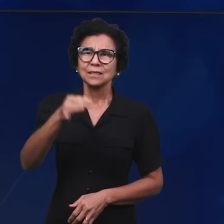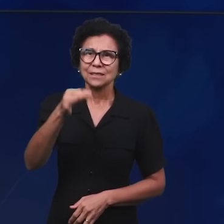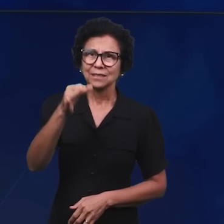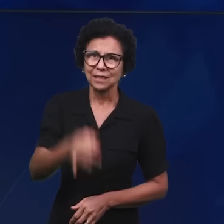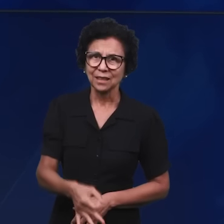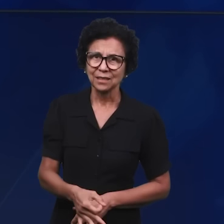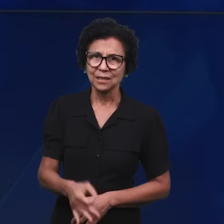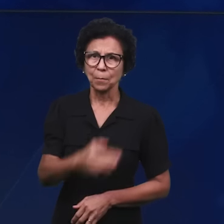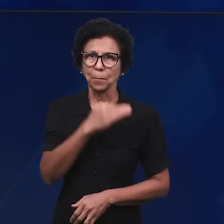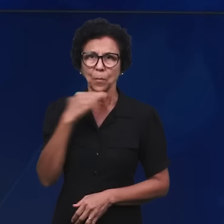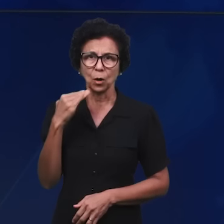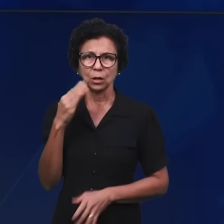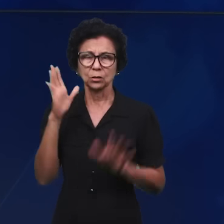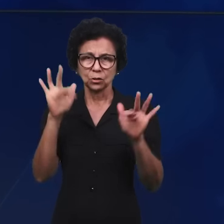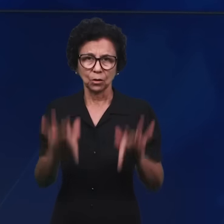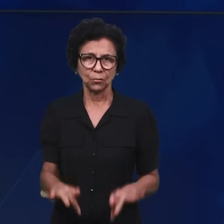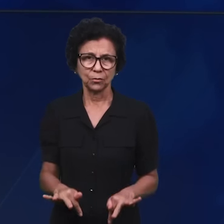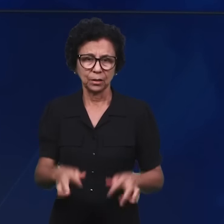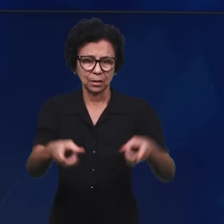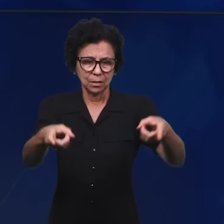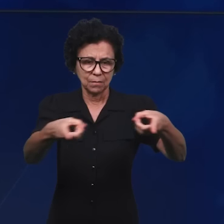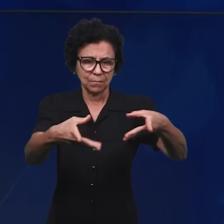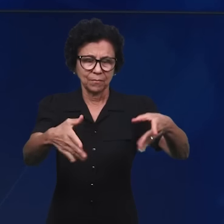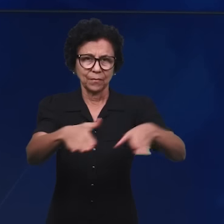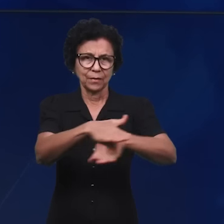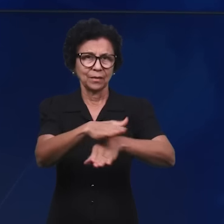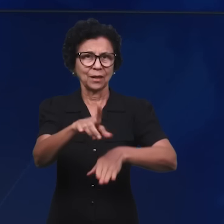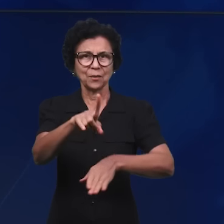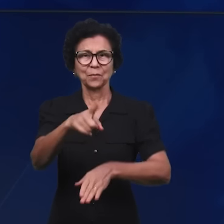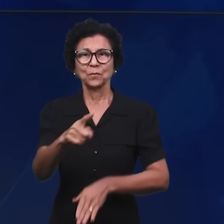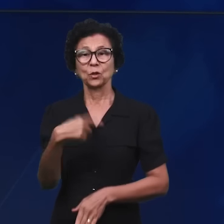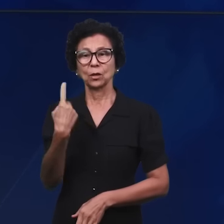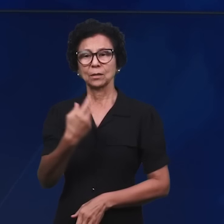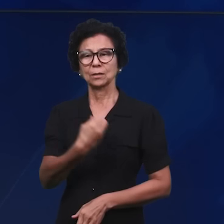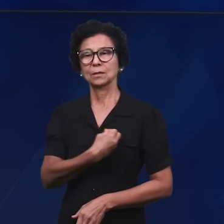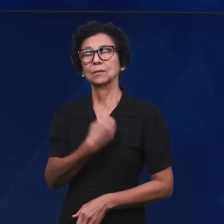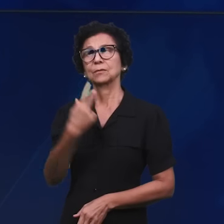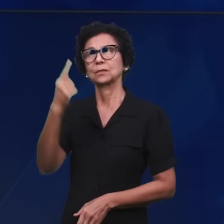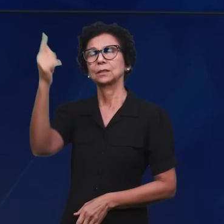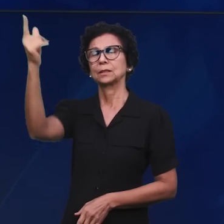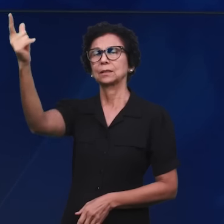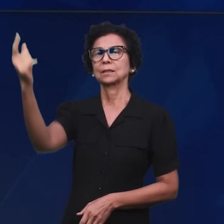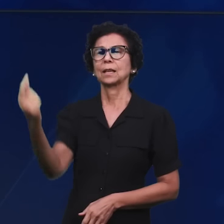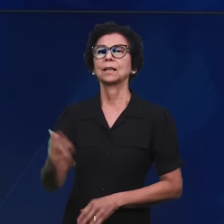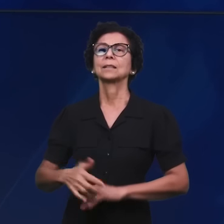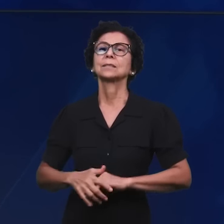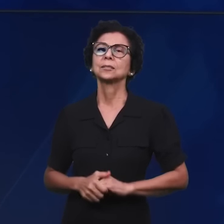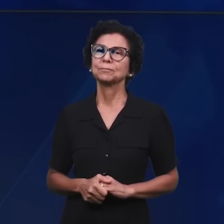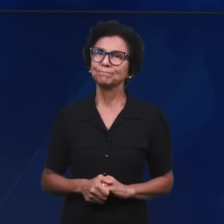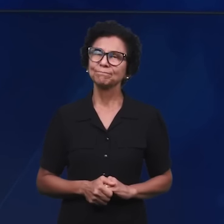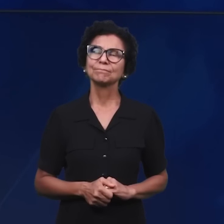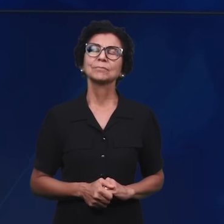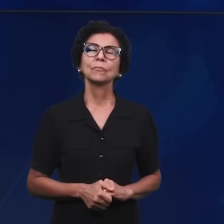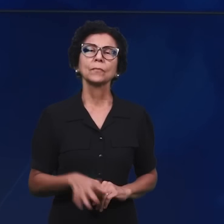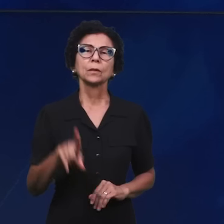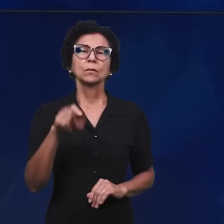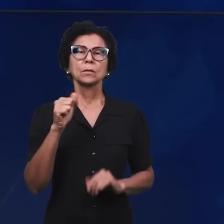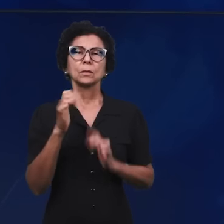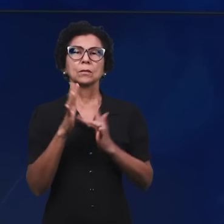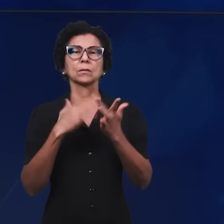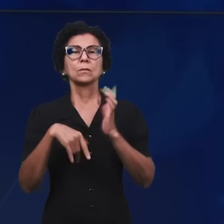a sepultura, mas que nós temos uma vida eterna que ganhamos quando Jesus morreu